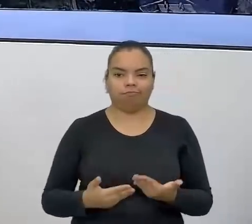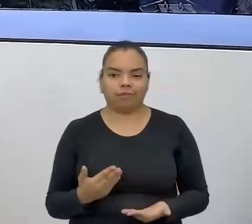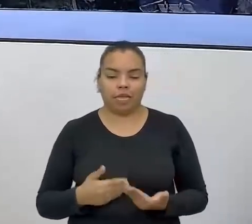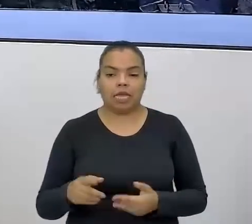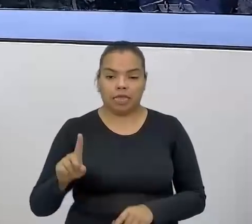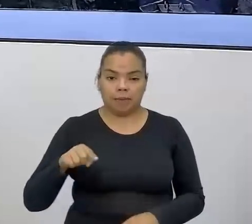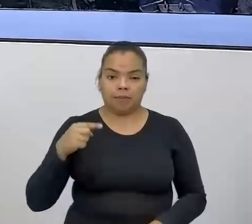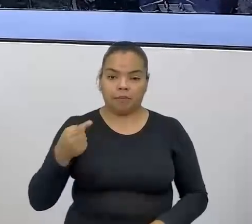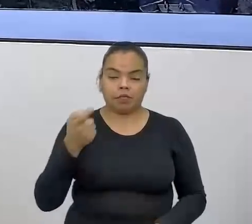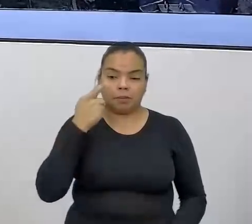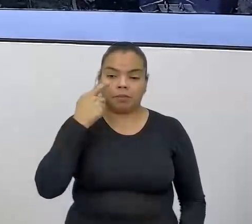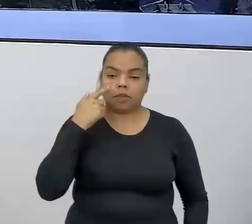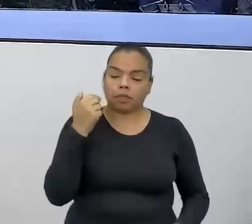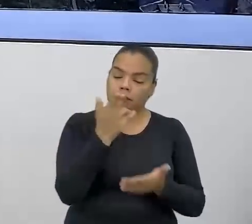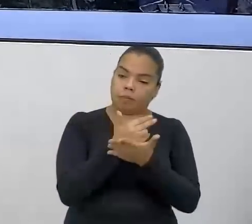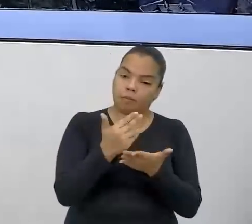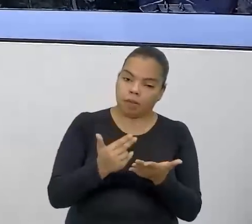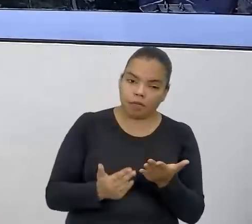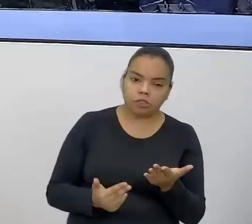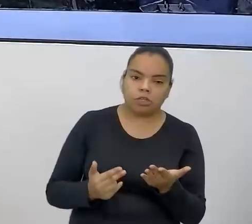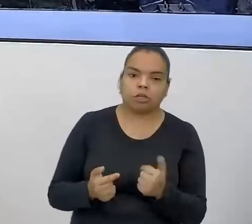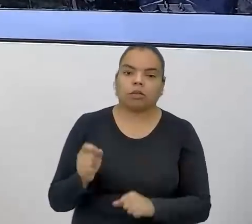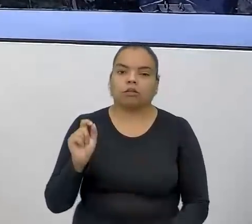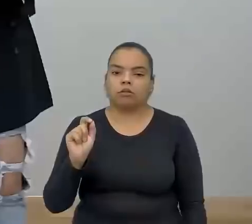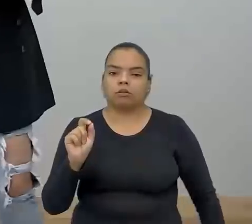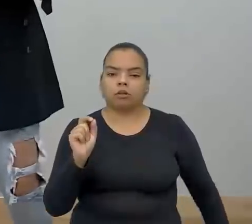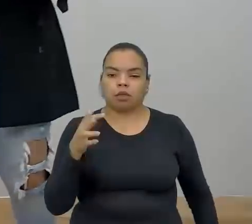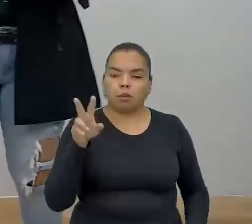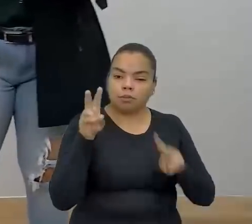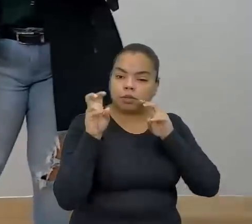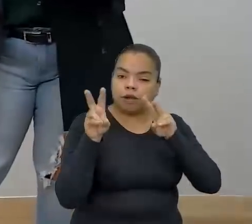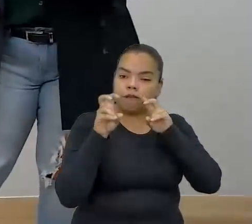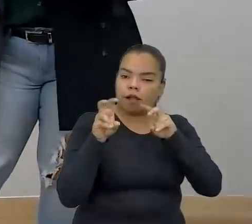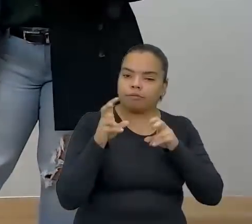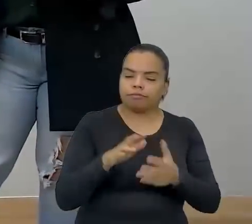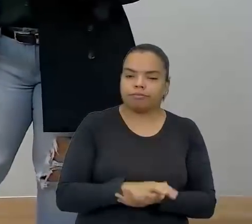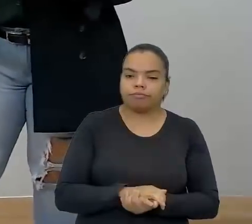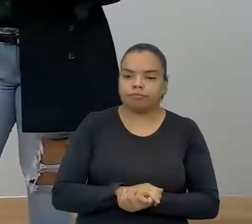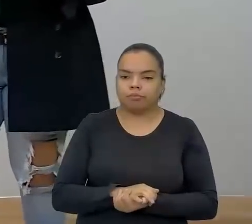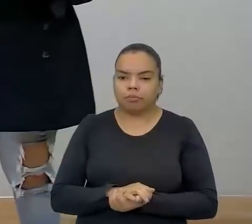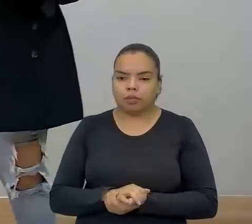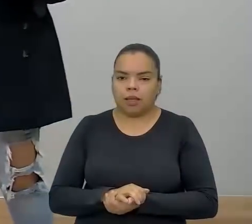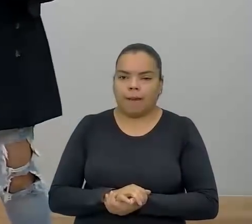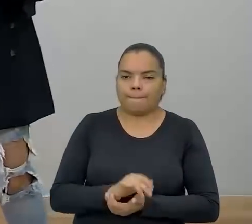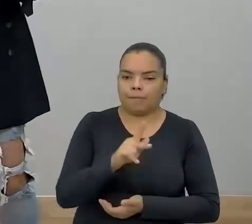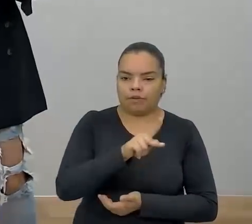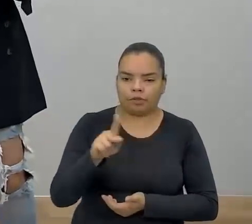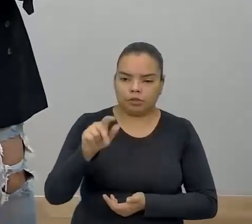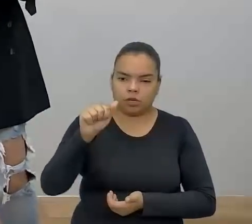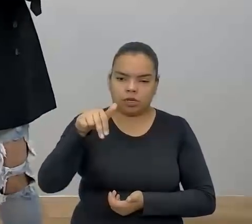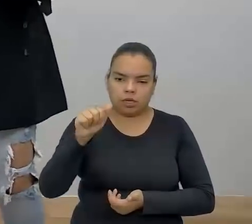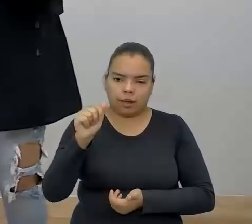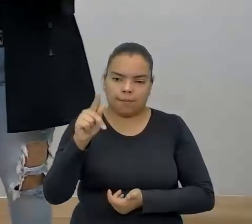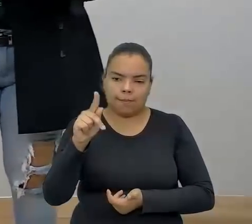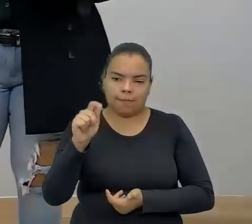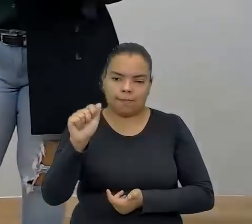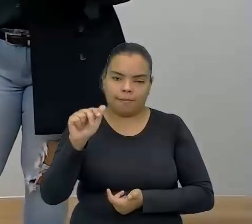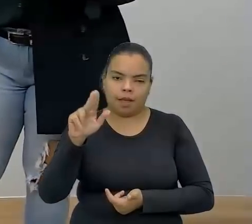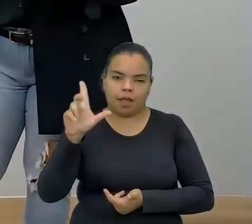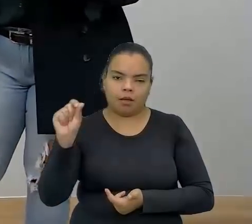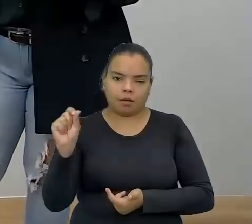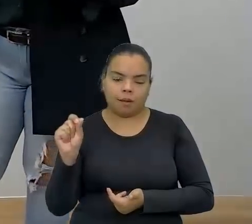né? E aí, Débora, o que eles observaram na imagem? Olha aí, ó. A professora Ana Paula, ela traz que primeiro ela viu